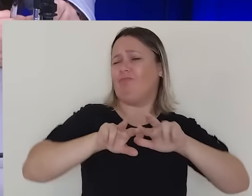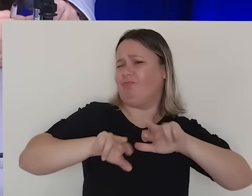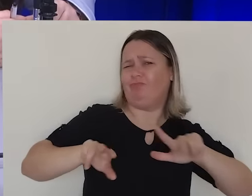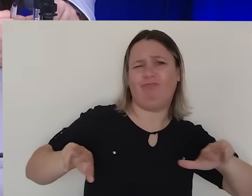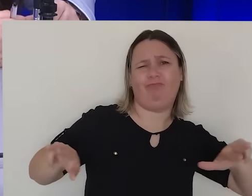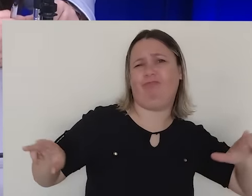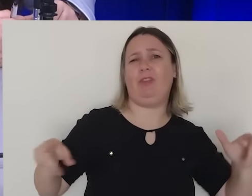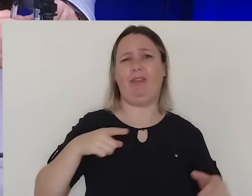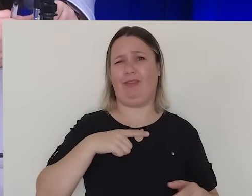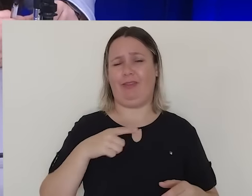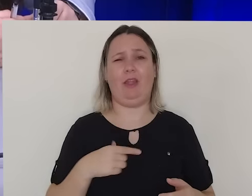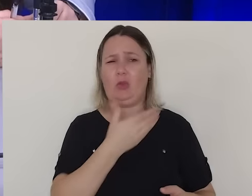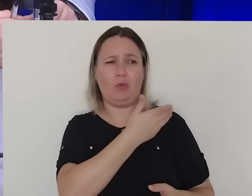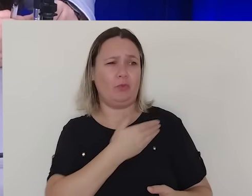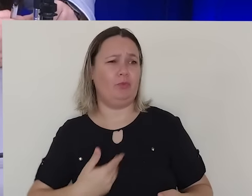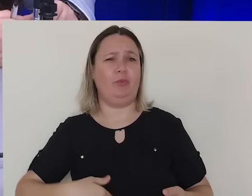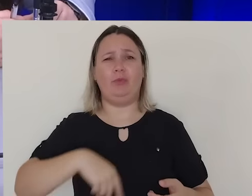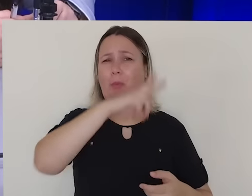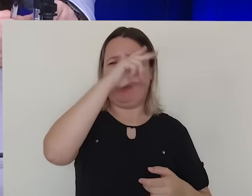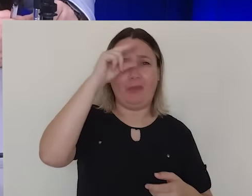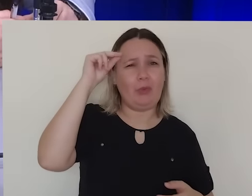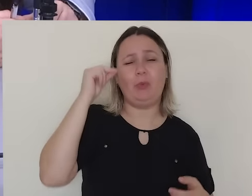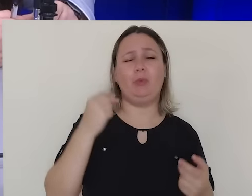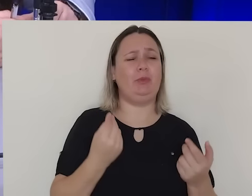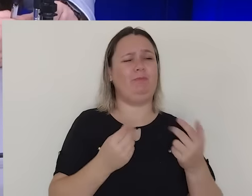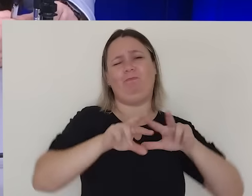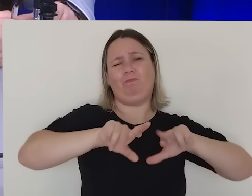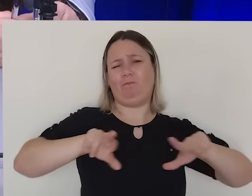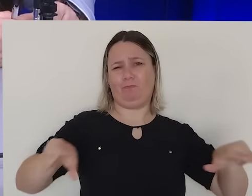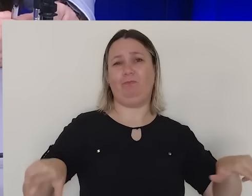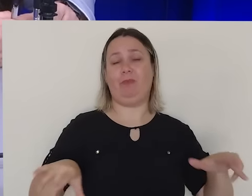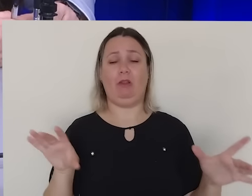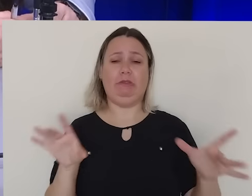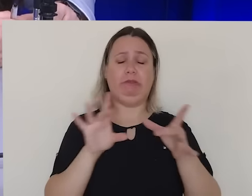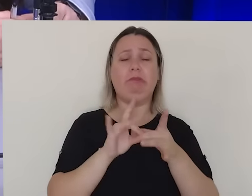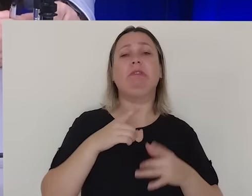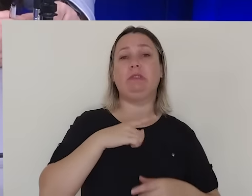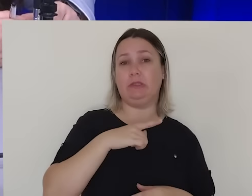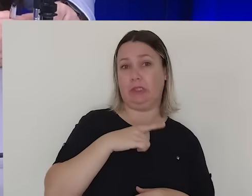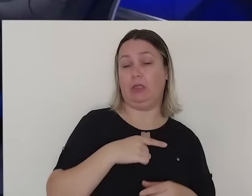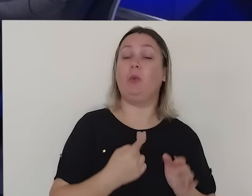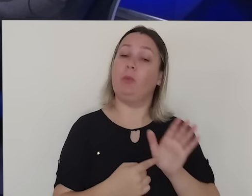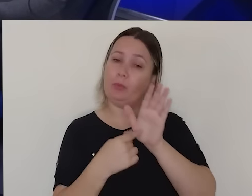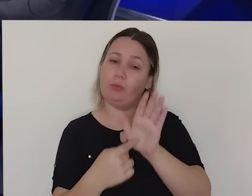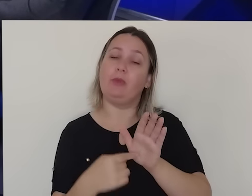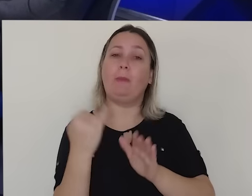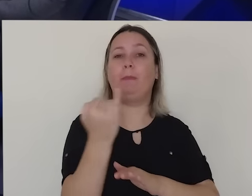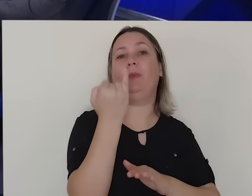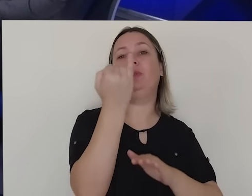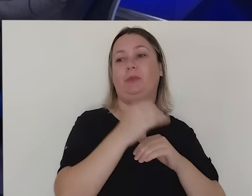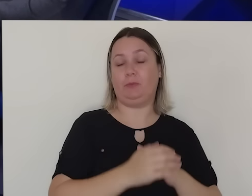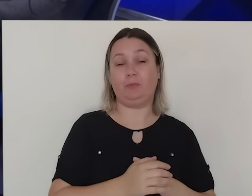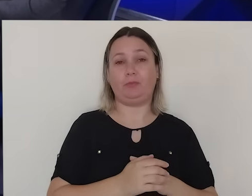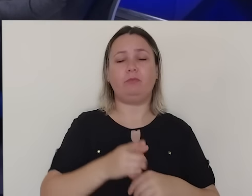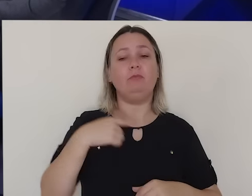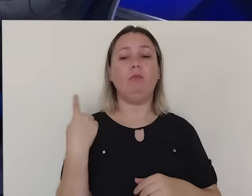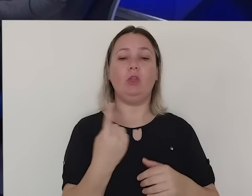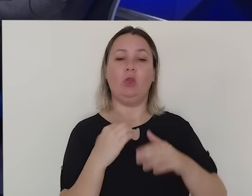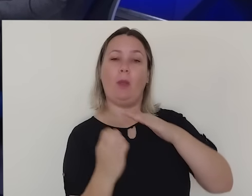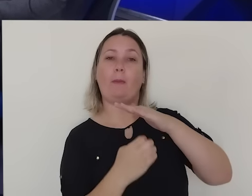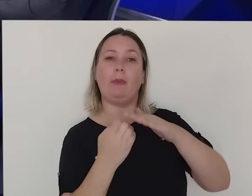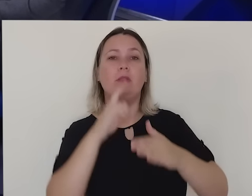público pelas diversas licenças então enfim você tem um sistema de governança Transparente é super importante né então nós decidimos e eh eh